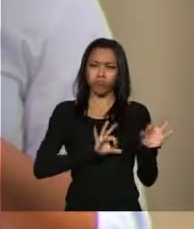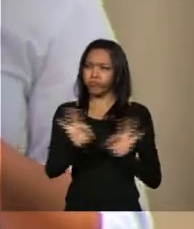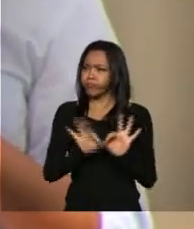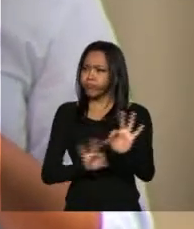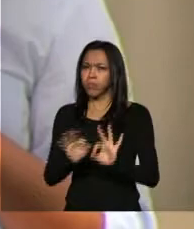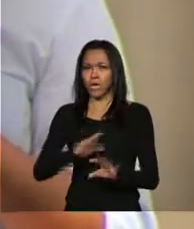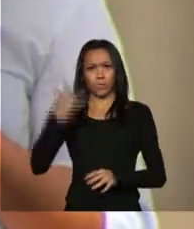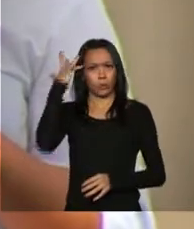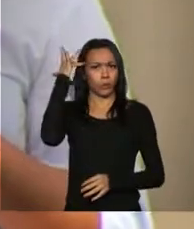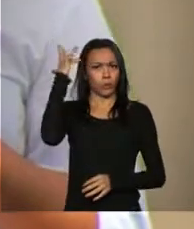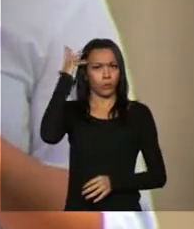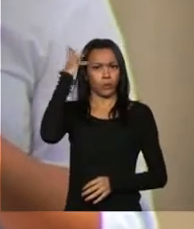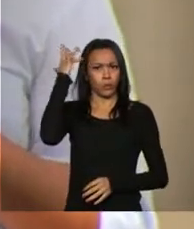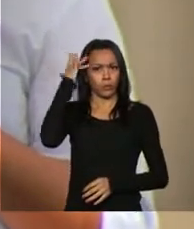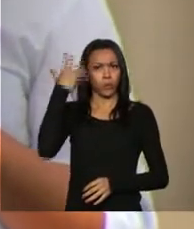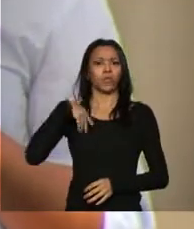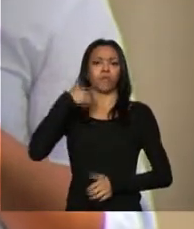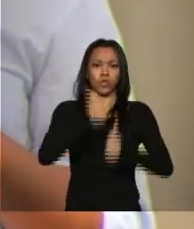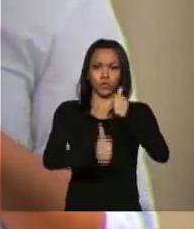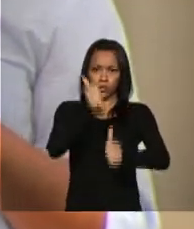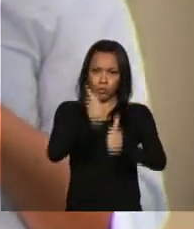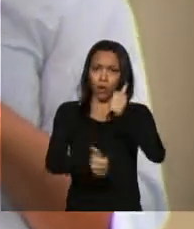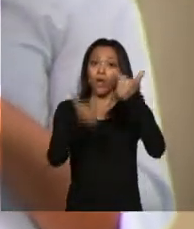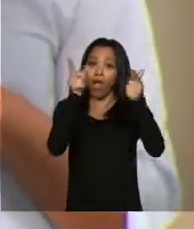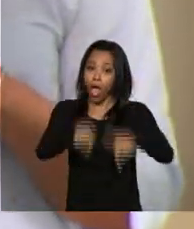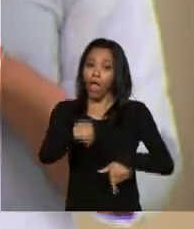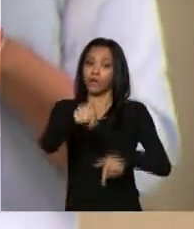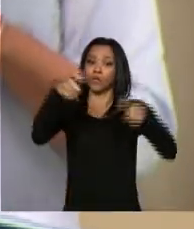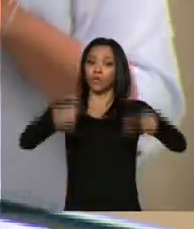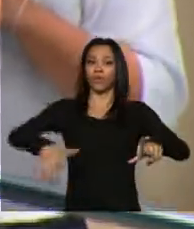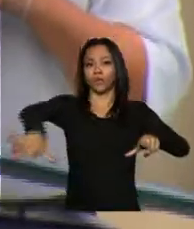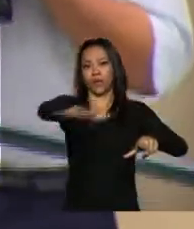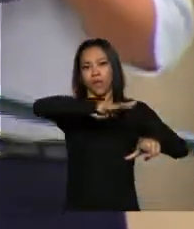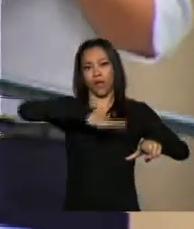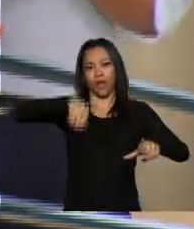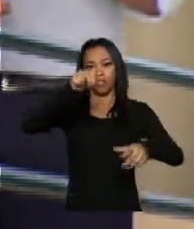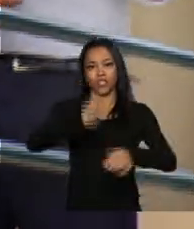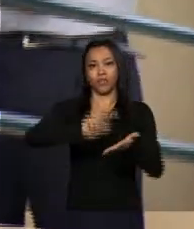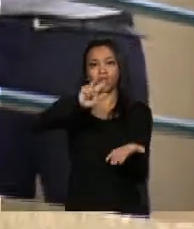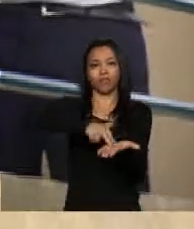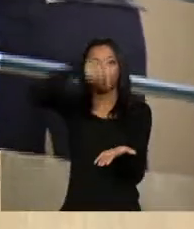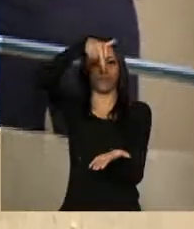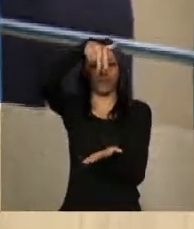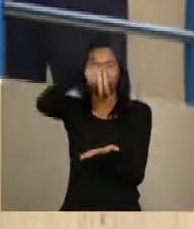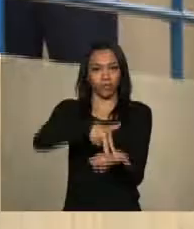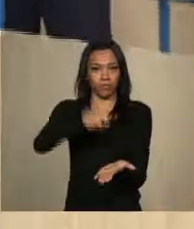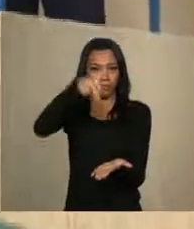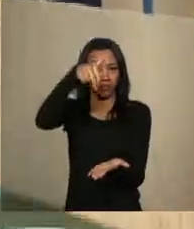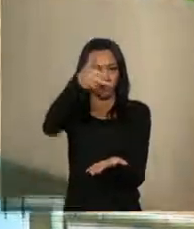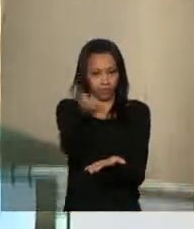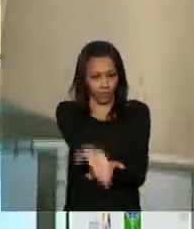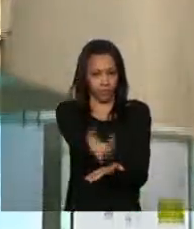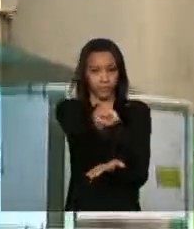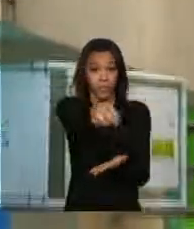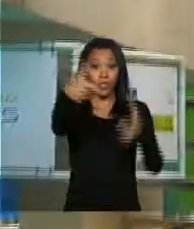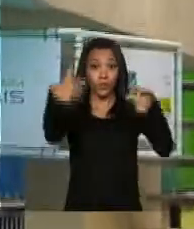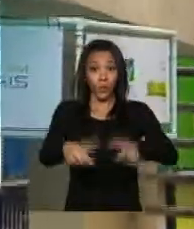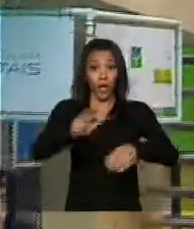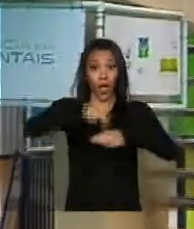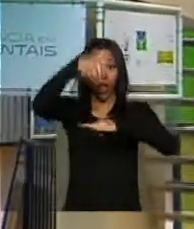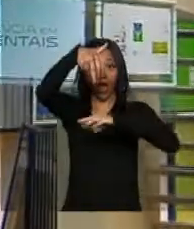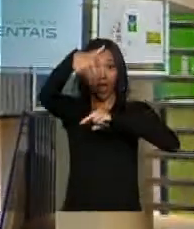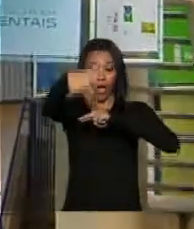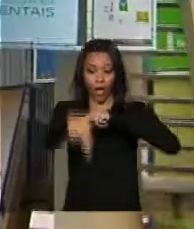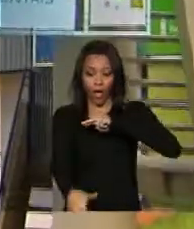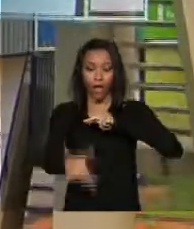de alto nível que está pronta e sendo usada é esse centro de saltos ornamentais aqui em Brasília. Nesse espaço,